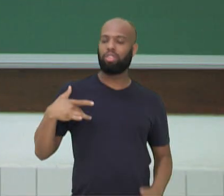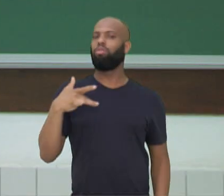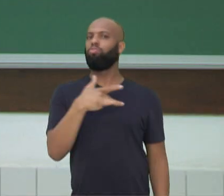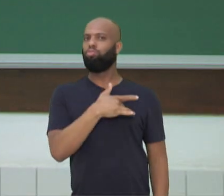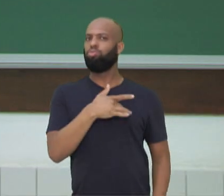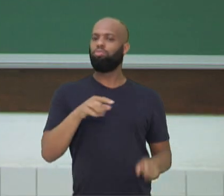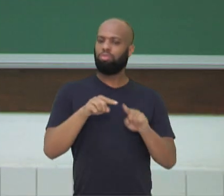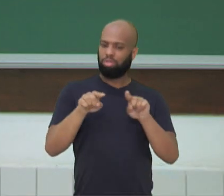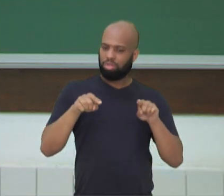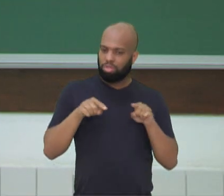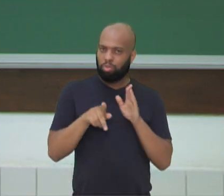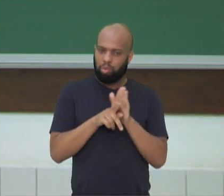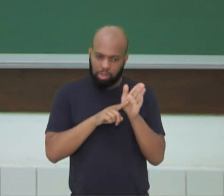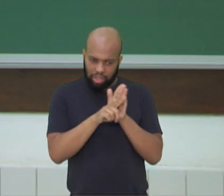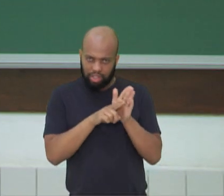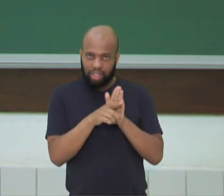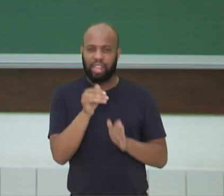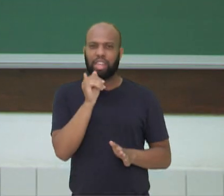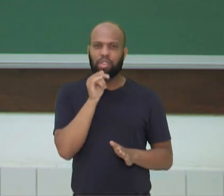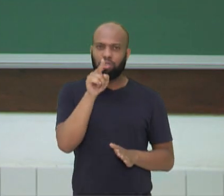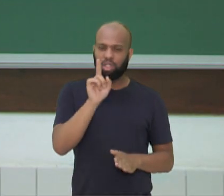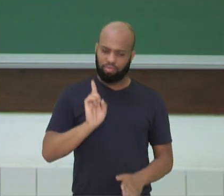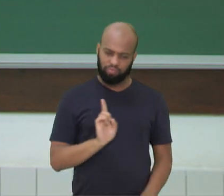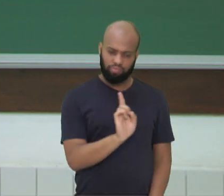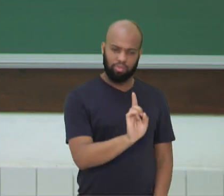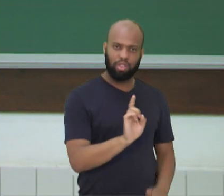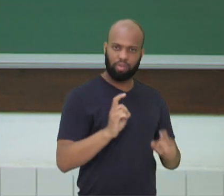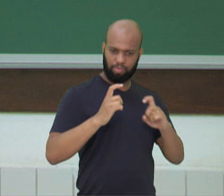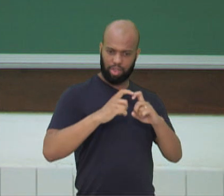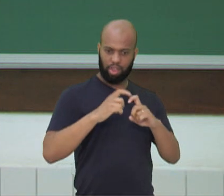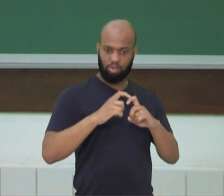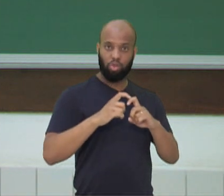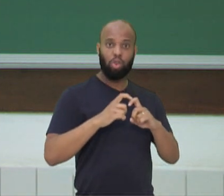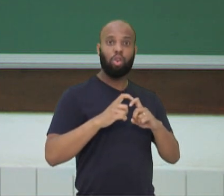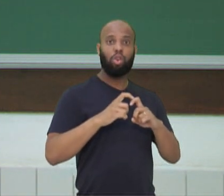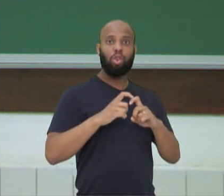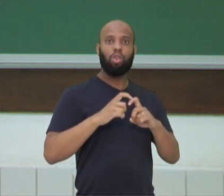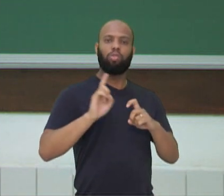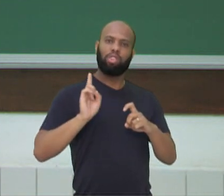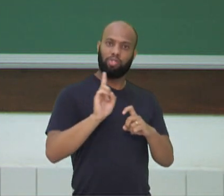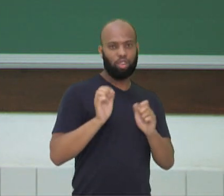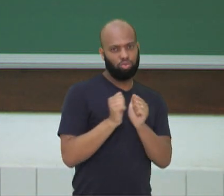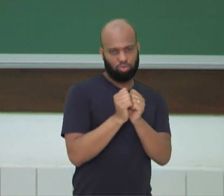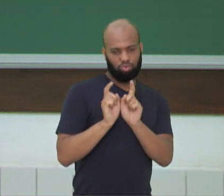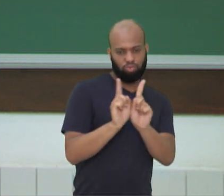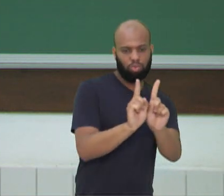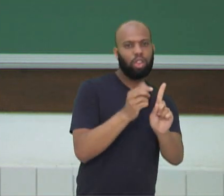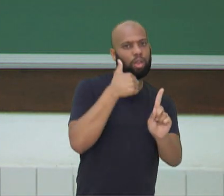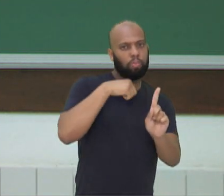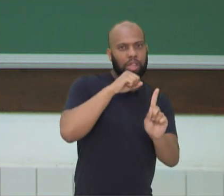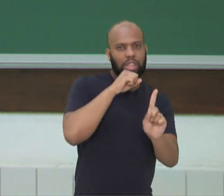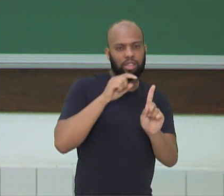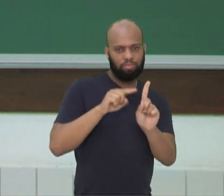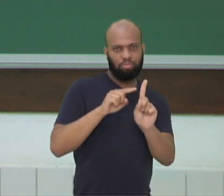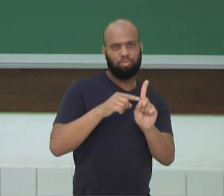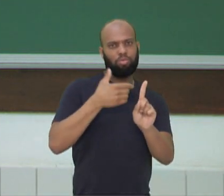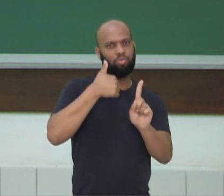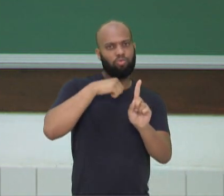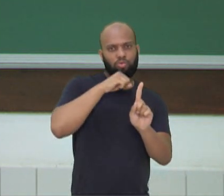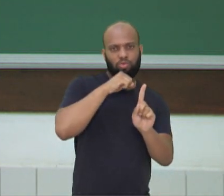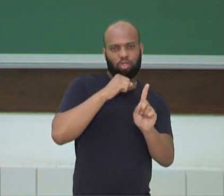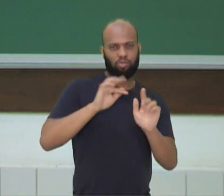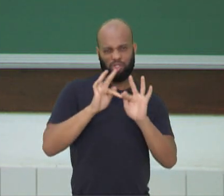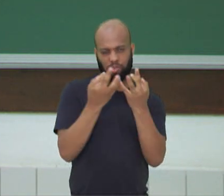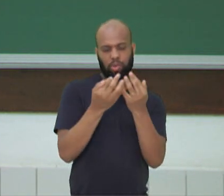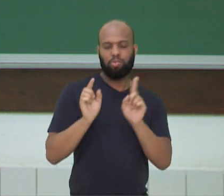Tem vezes que você vai ao médico e o médico pede, você vai com a mãe, com a avó, com algum familiar e o médico